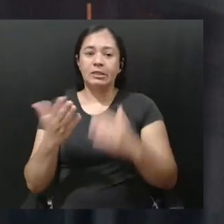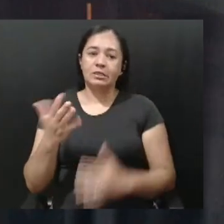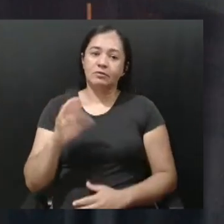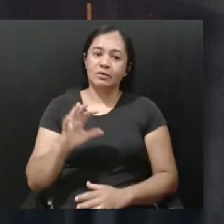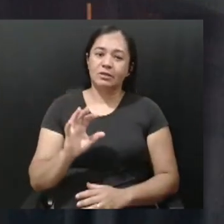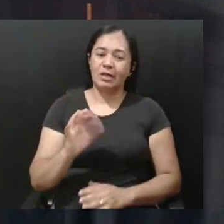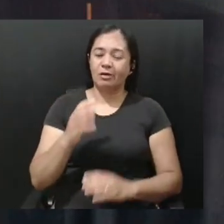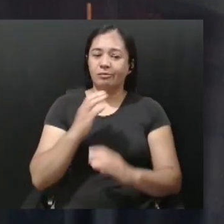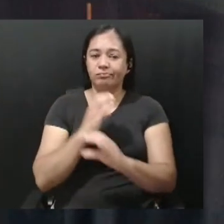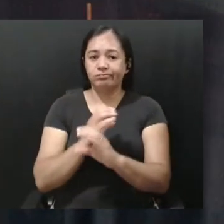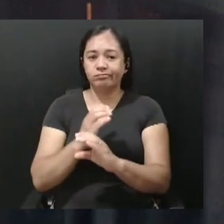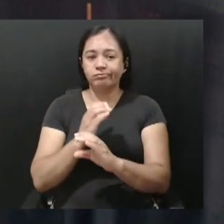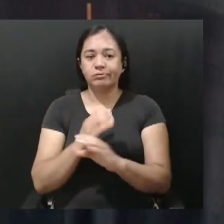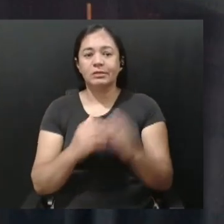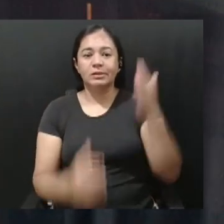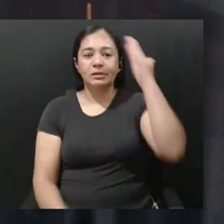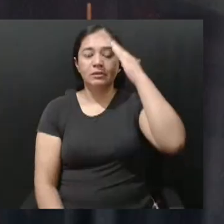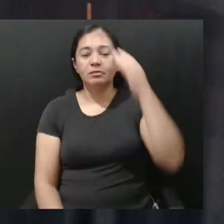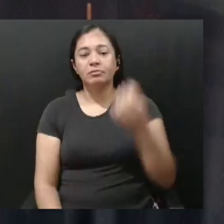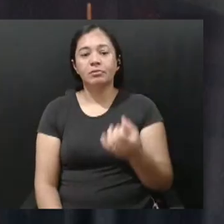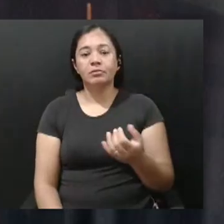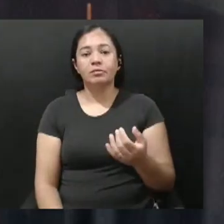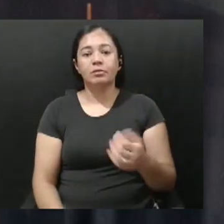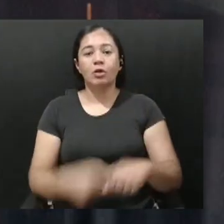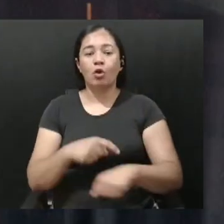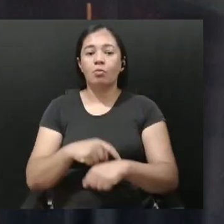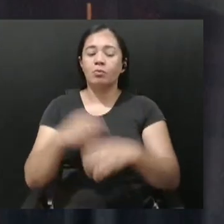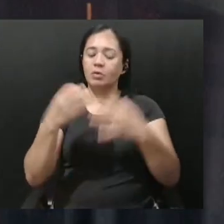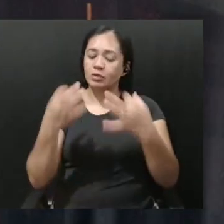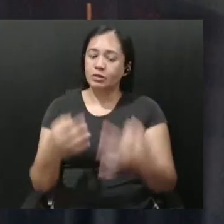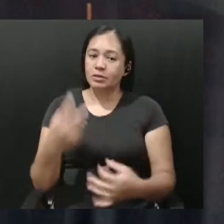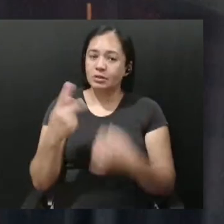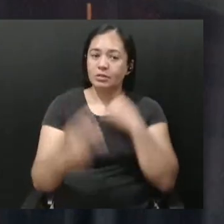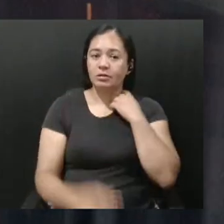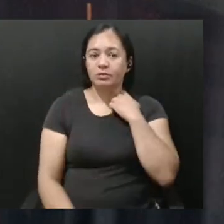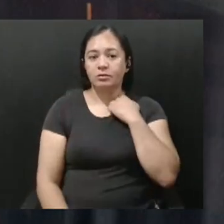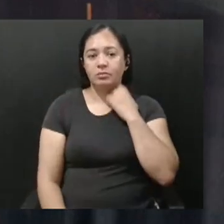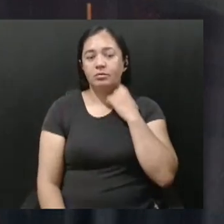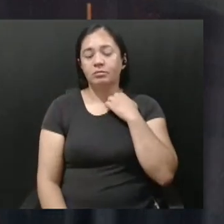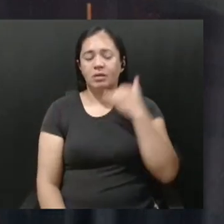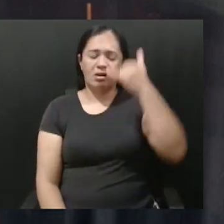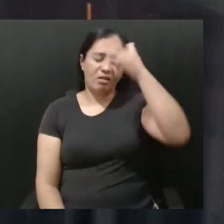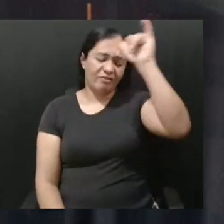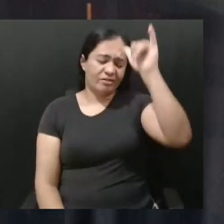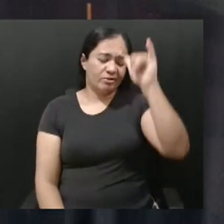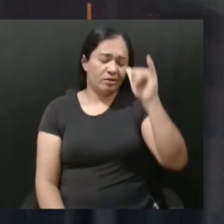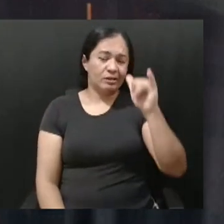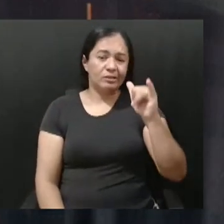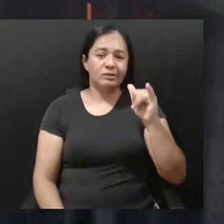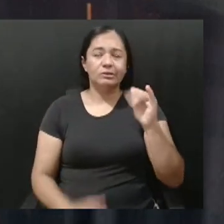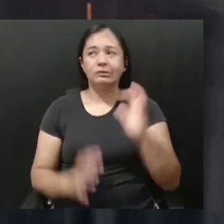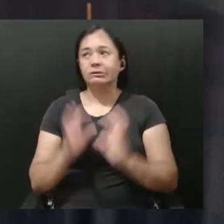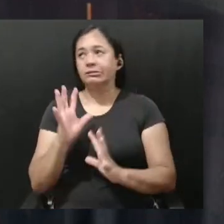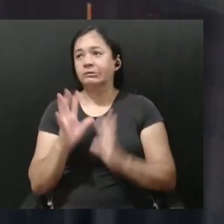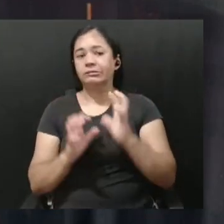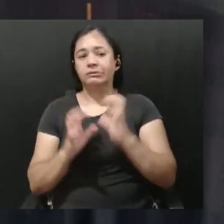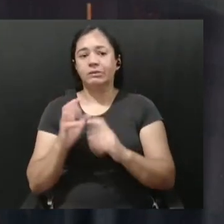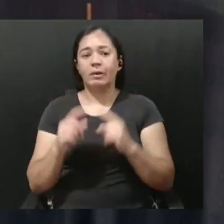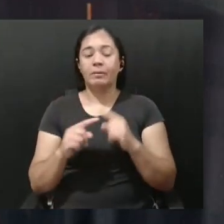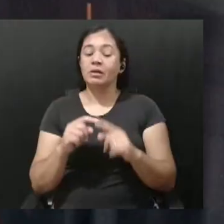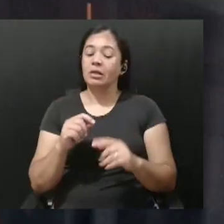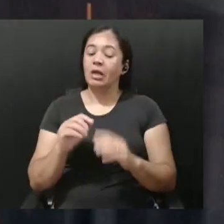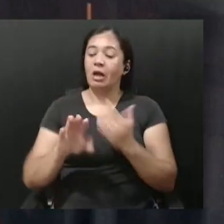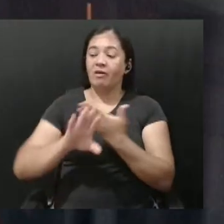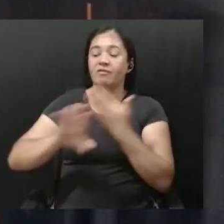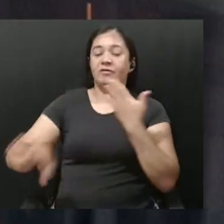quando tirar esse momento para você, né, para Uhum. que não desgaste essa relação e aí vire um afastamento mesmo, por conta de